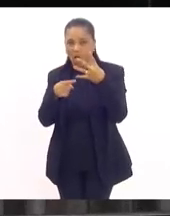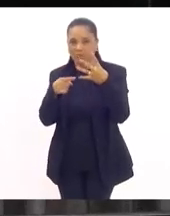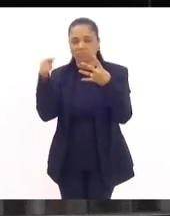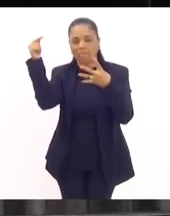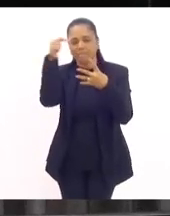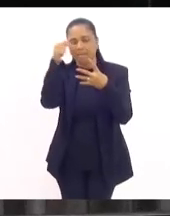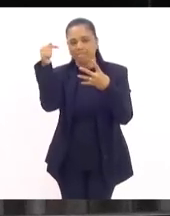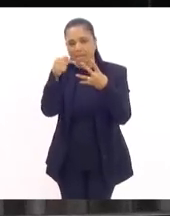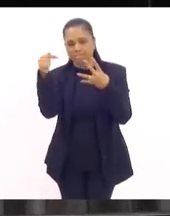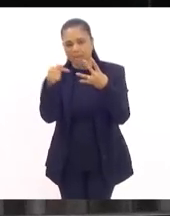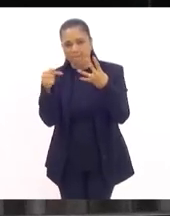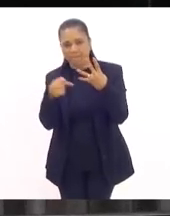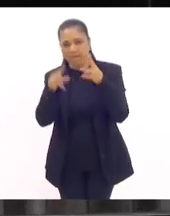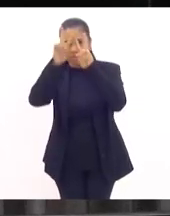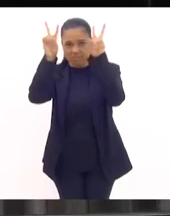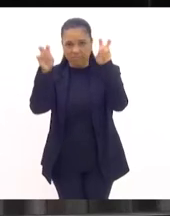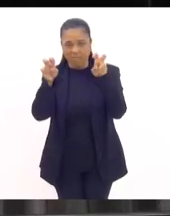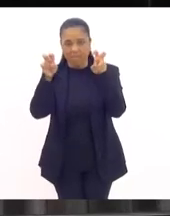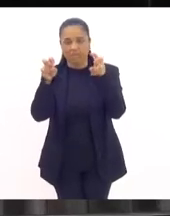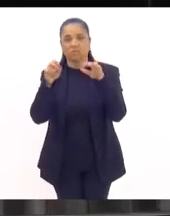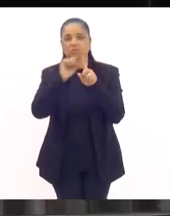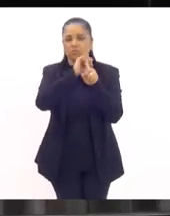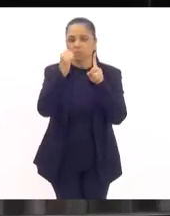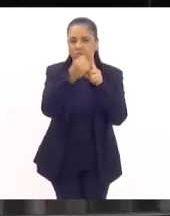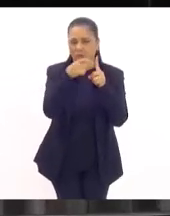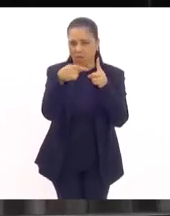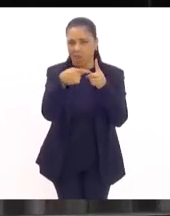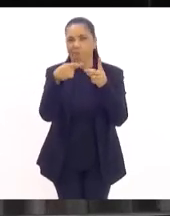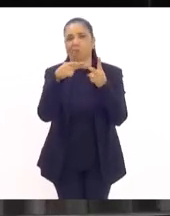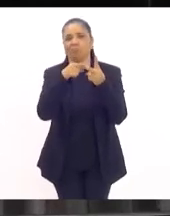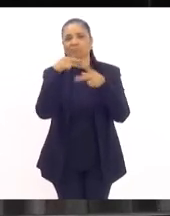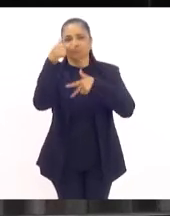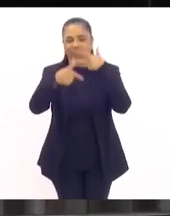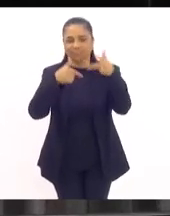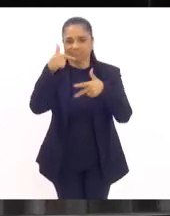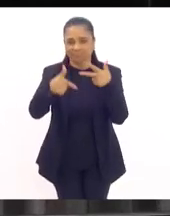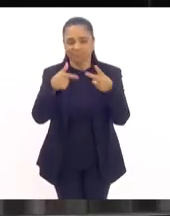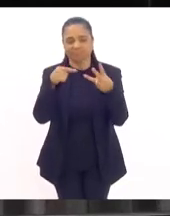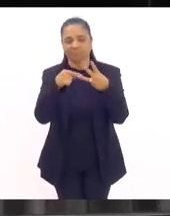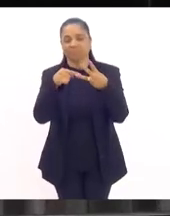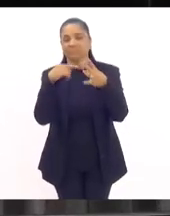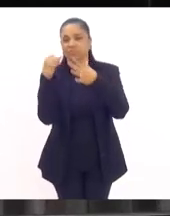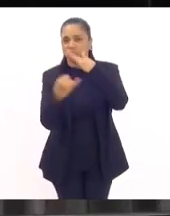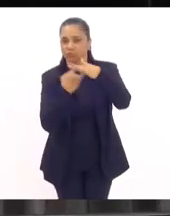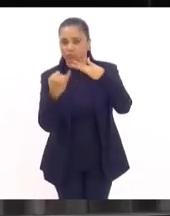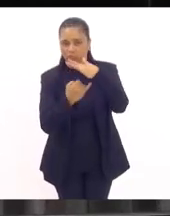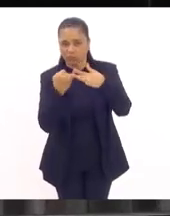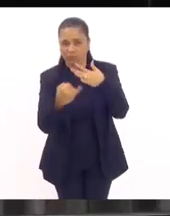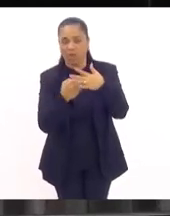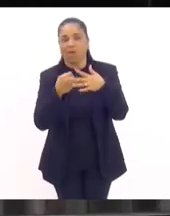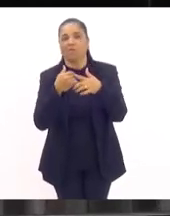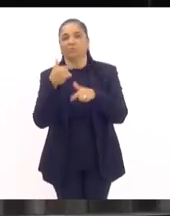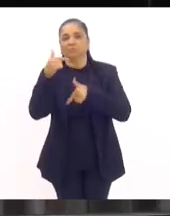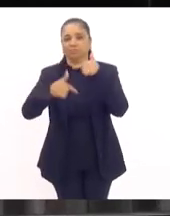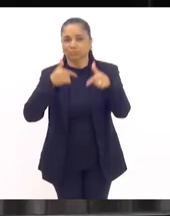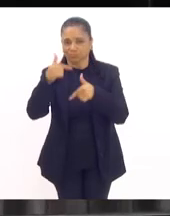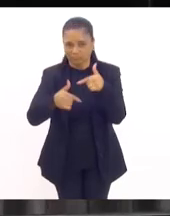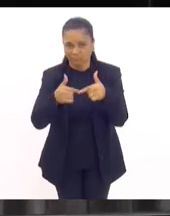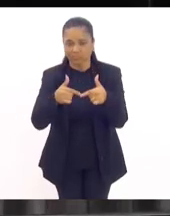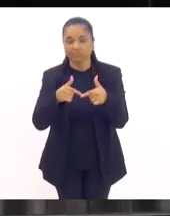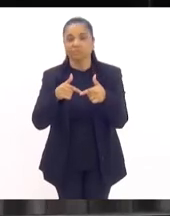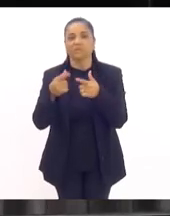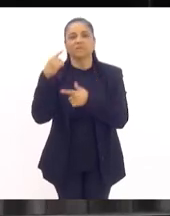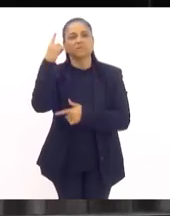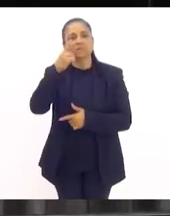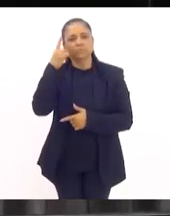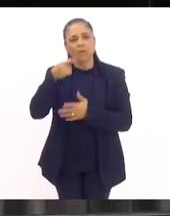atuação: social, infraestrutura, produtiva e institucional. Deputados e deputadas que me antecederam falaram,